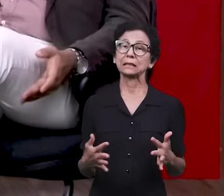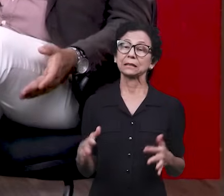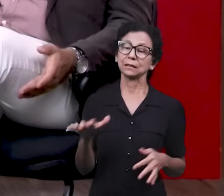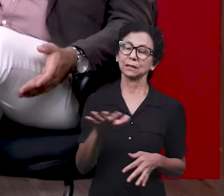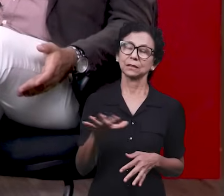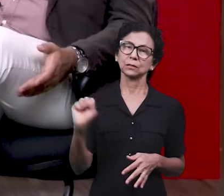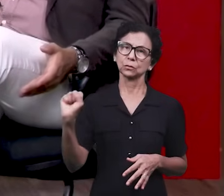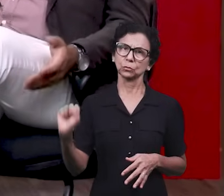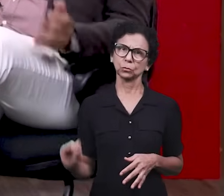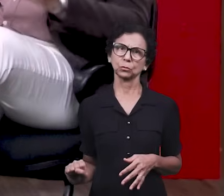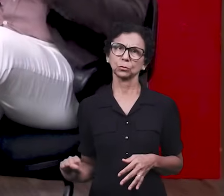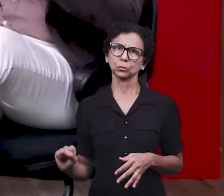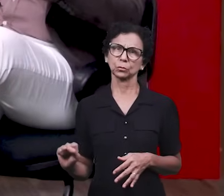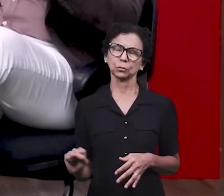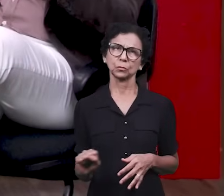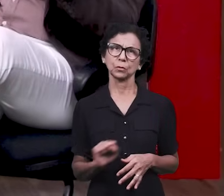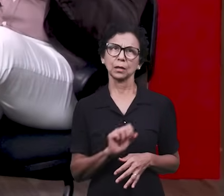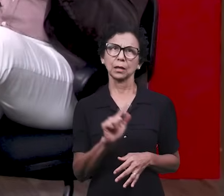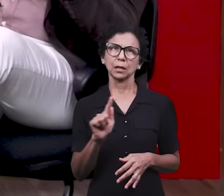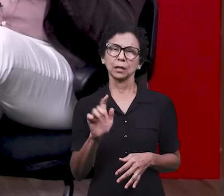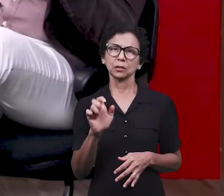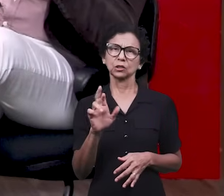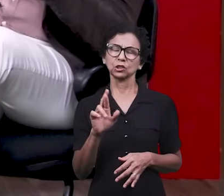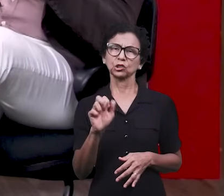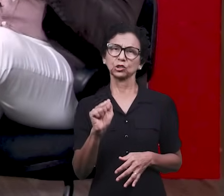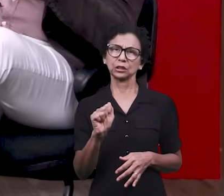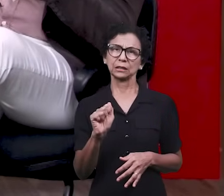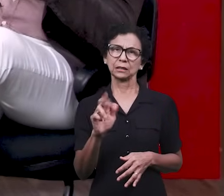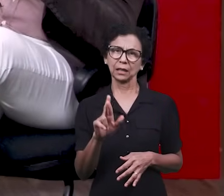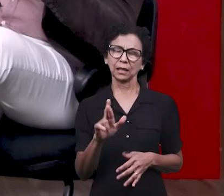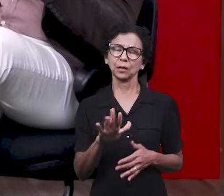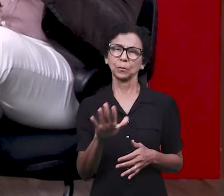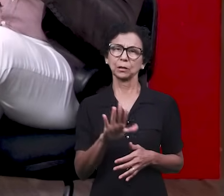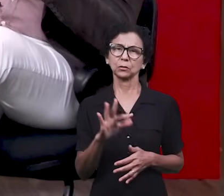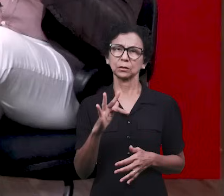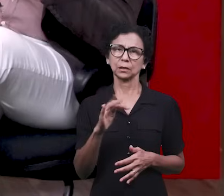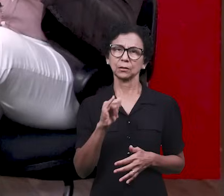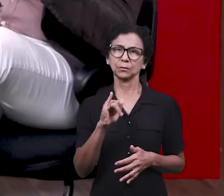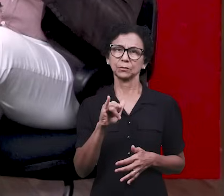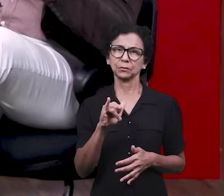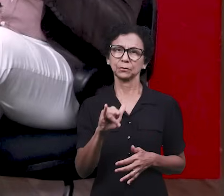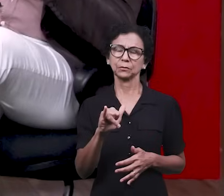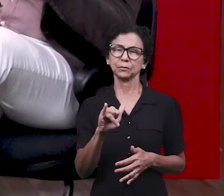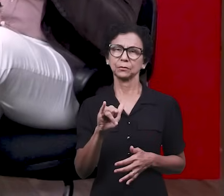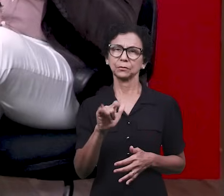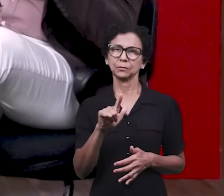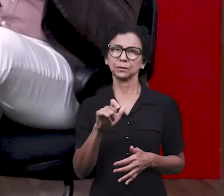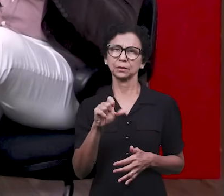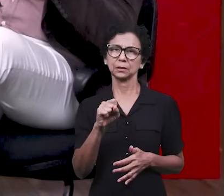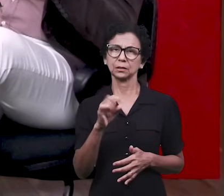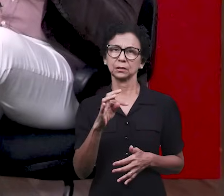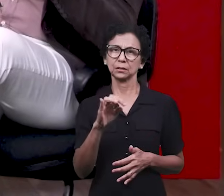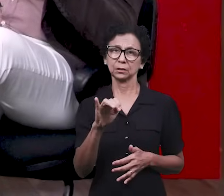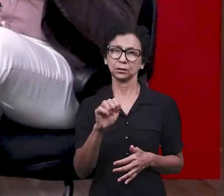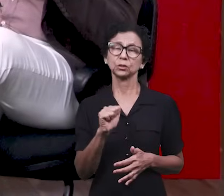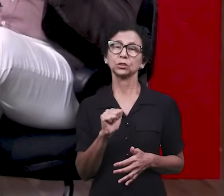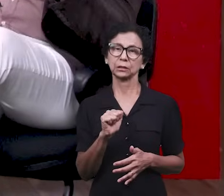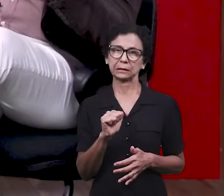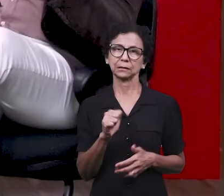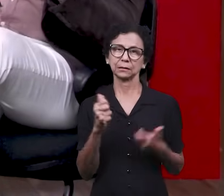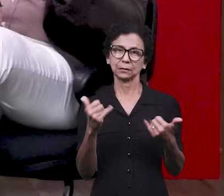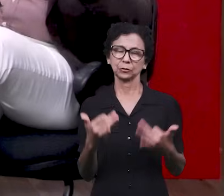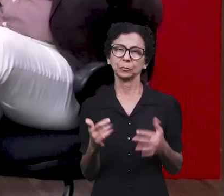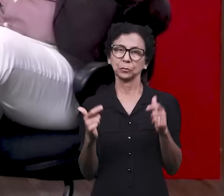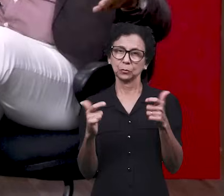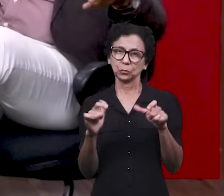da Filístia, né? Então é importante nós situarmos, não é? Esse local geograficamente.